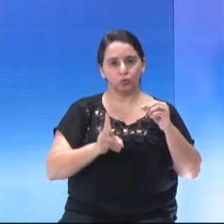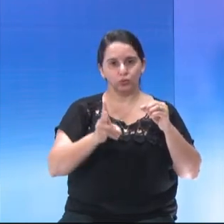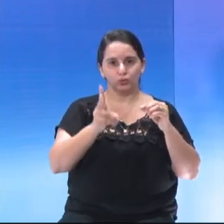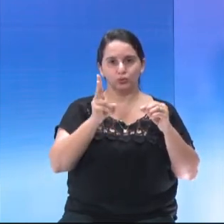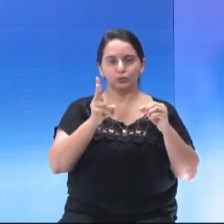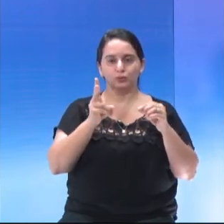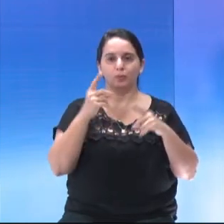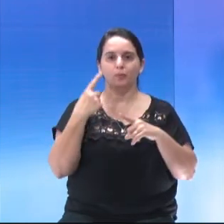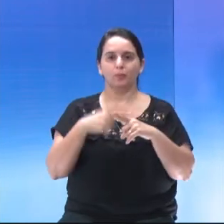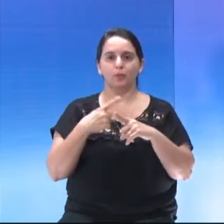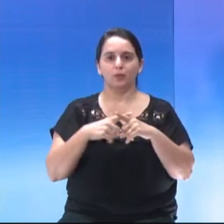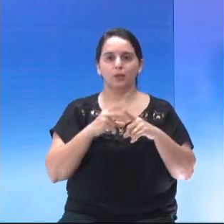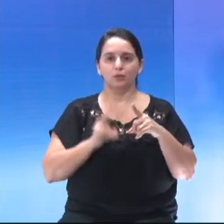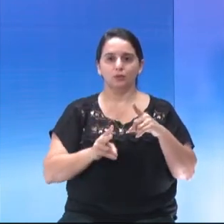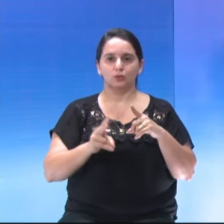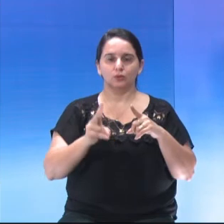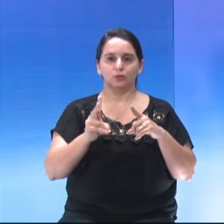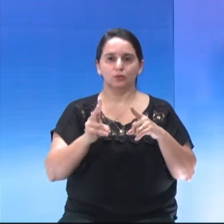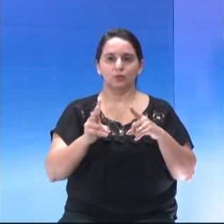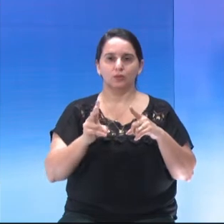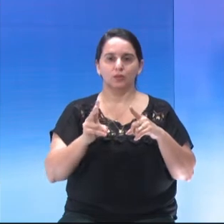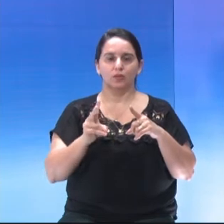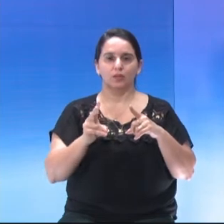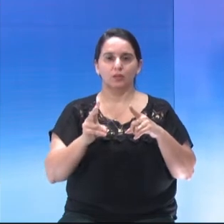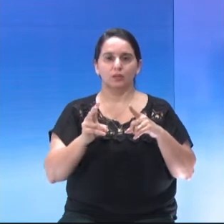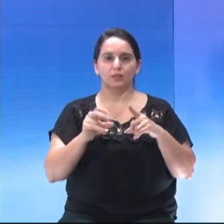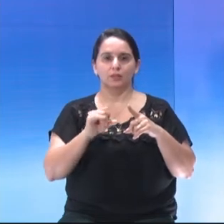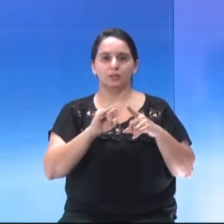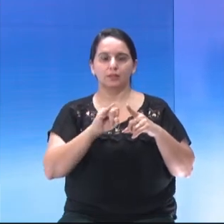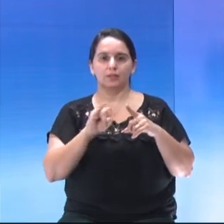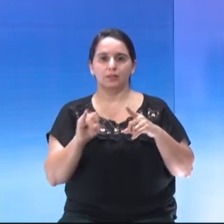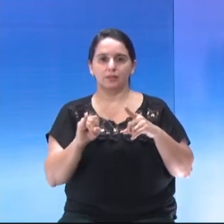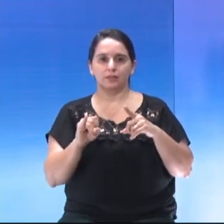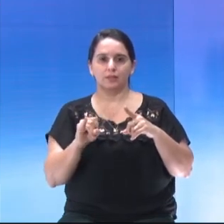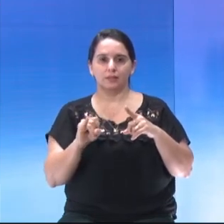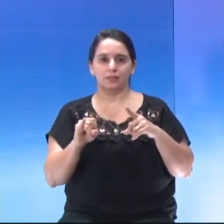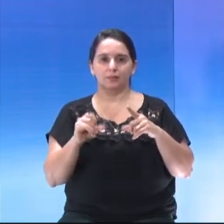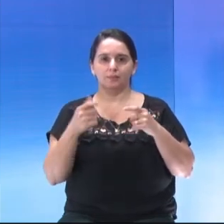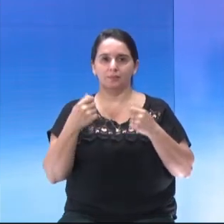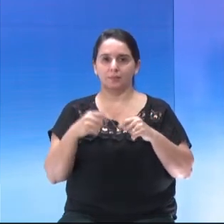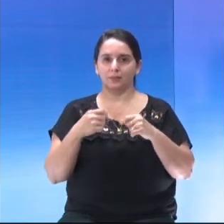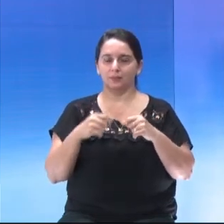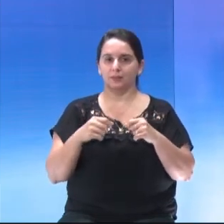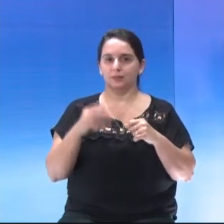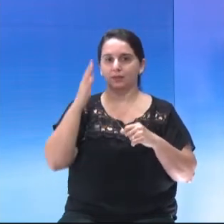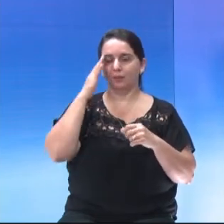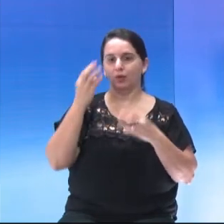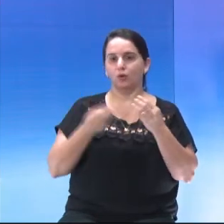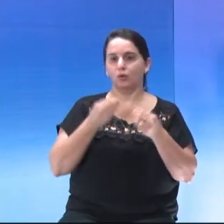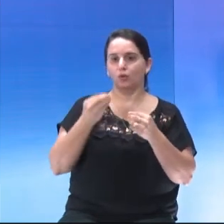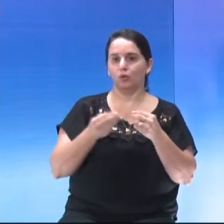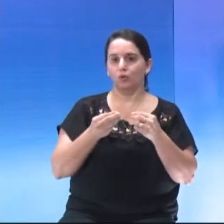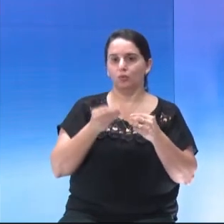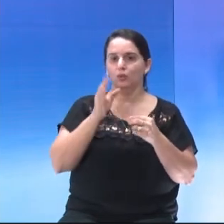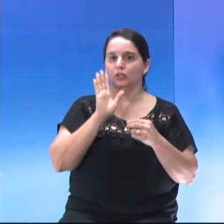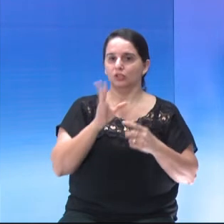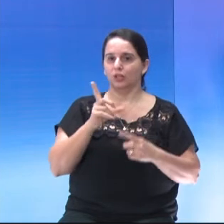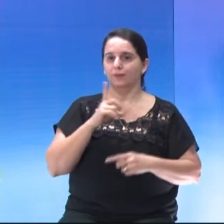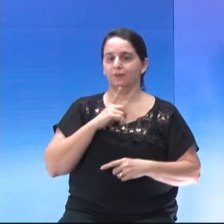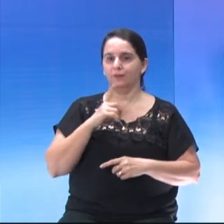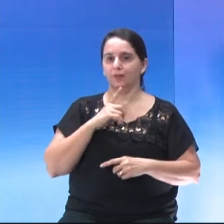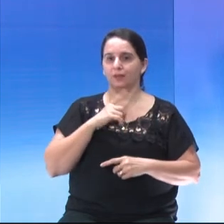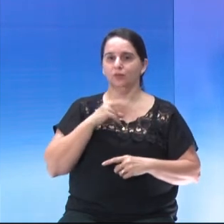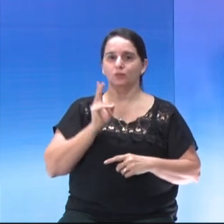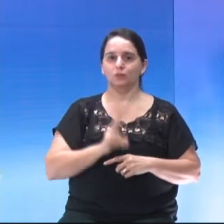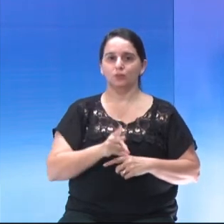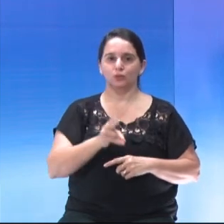Mantê-la. Por que manter? Se eu preciso dela nos reagentes e ela já está no reagente,